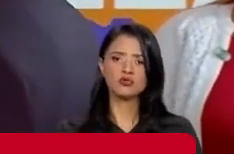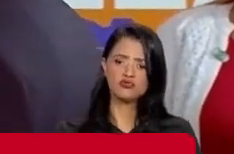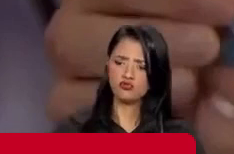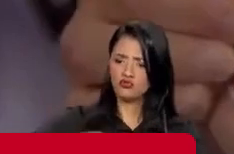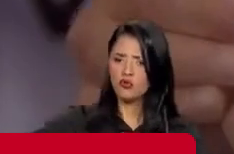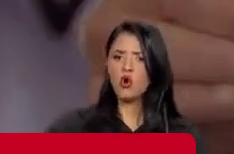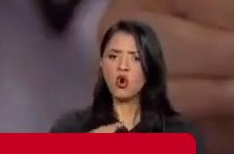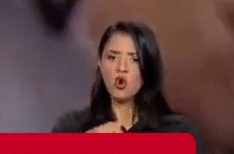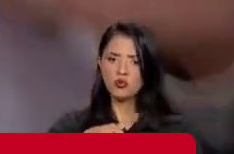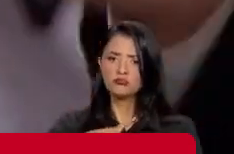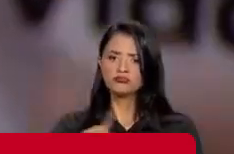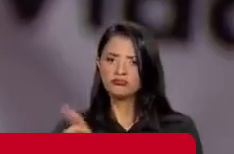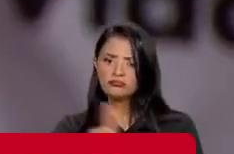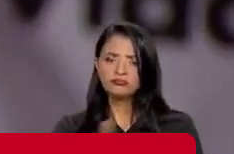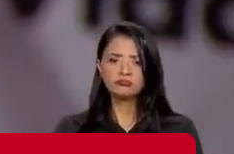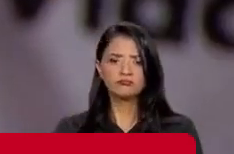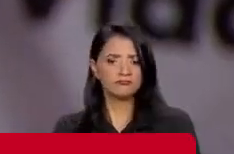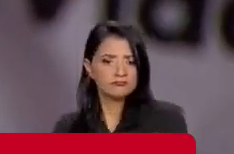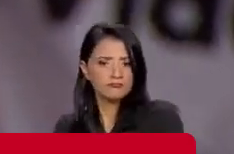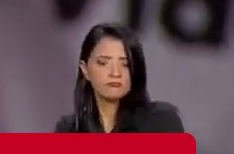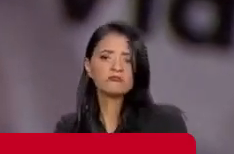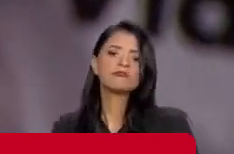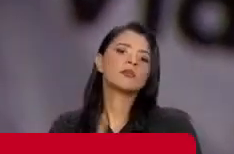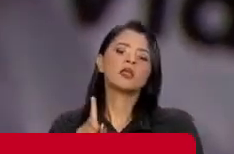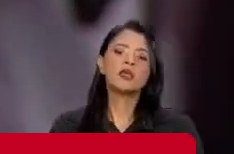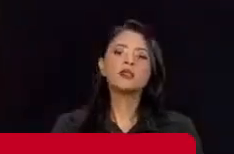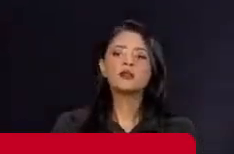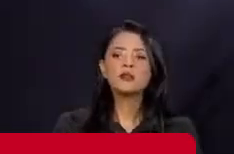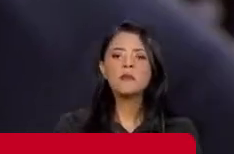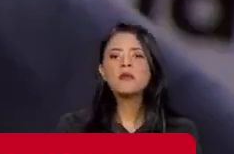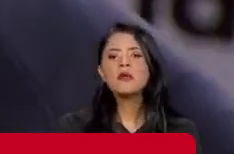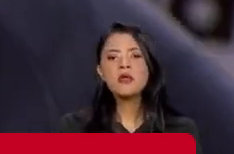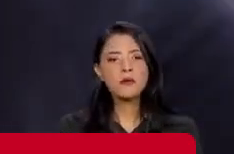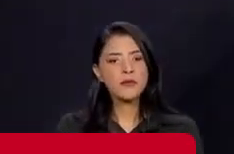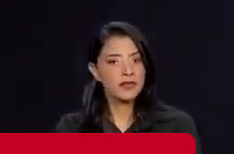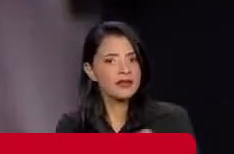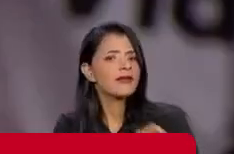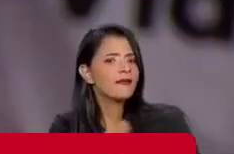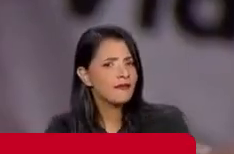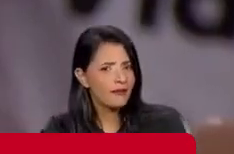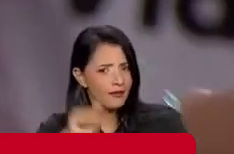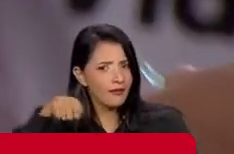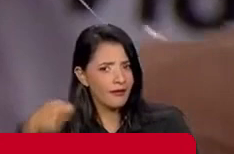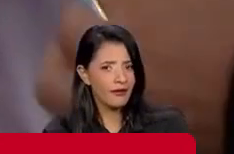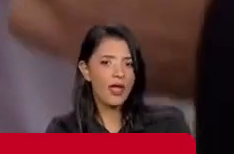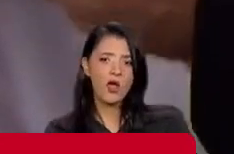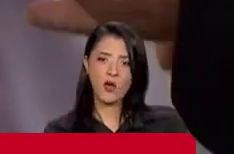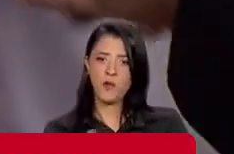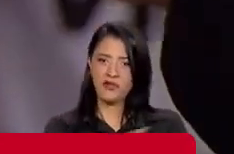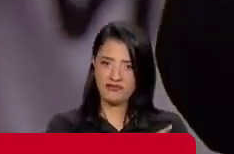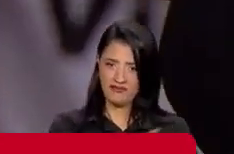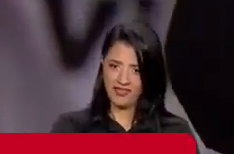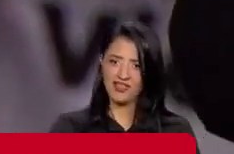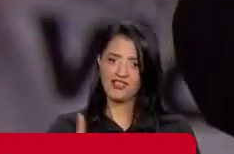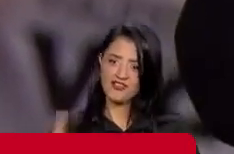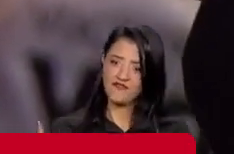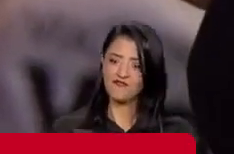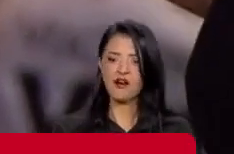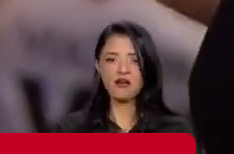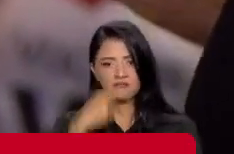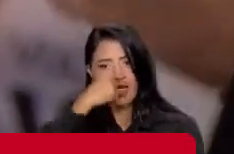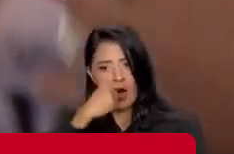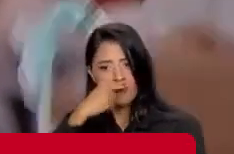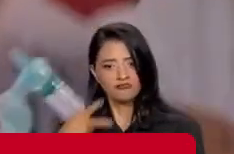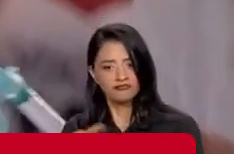essa cobertura que já sempre foi uma marca. E quem vai aplicar a vacina no presidente Lula é o vice-presidente da República, Geraldo